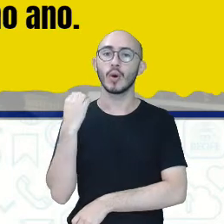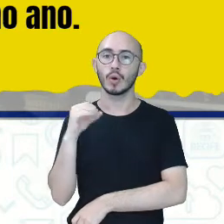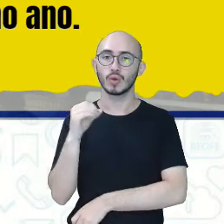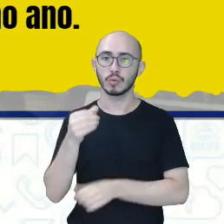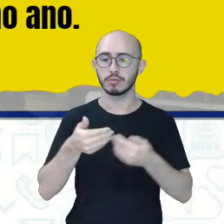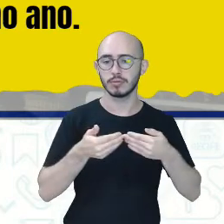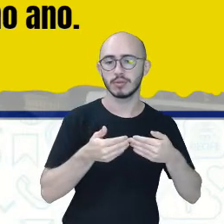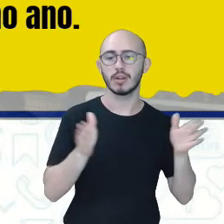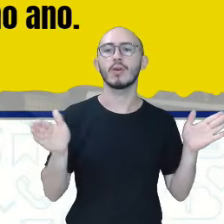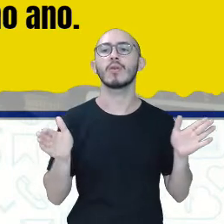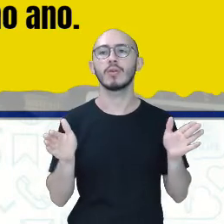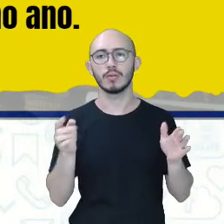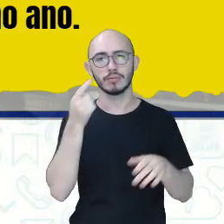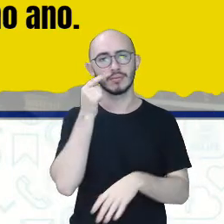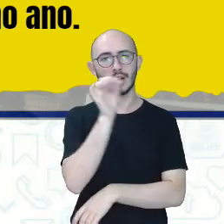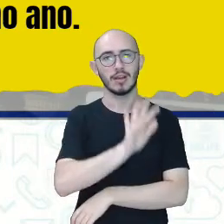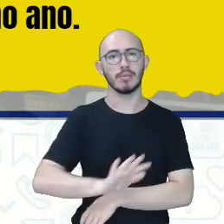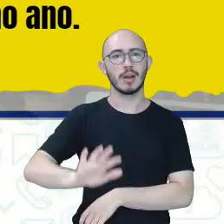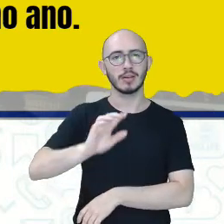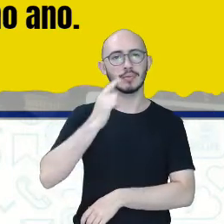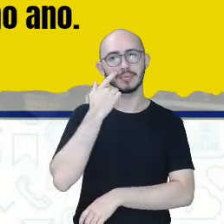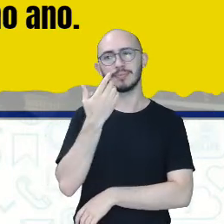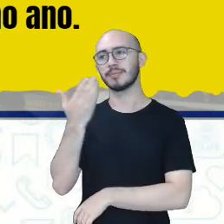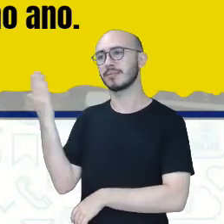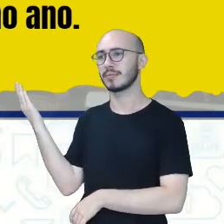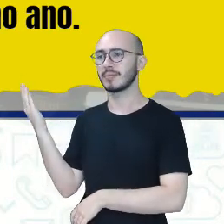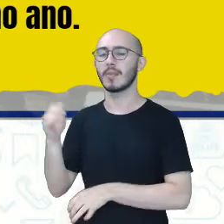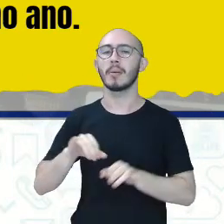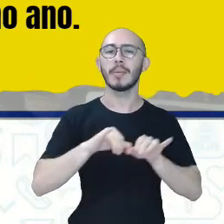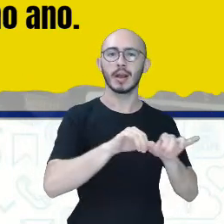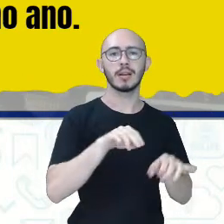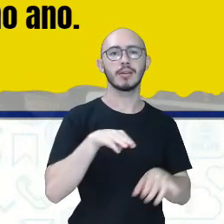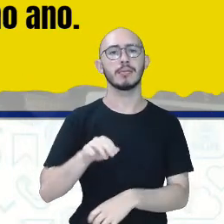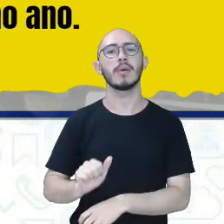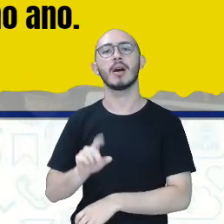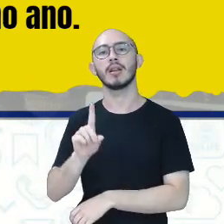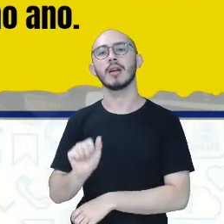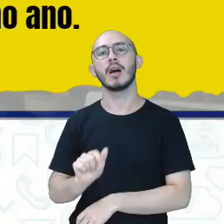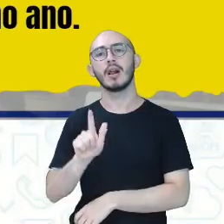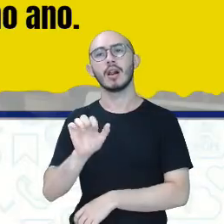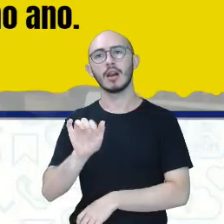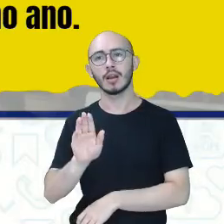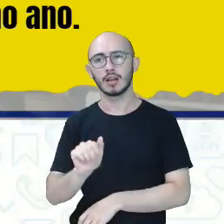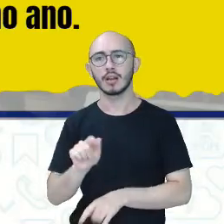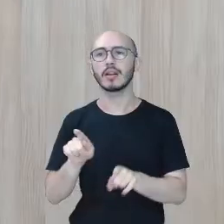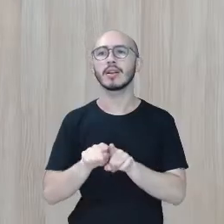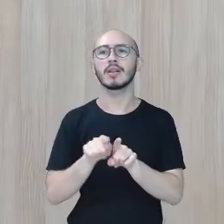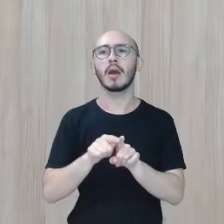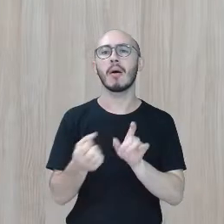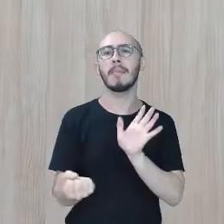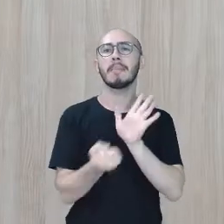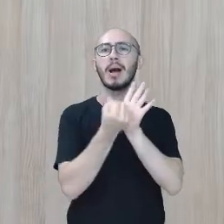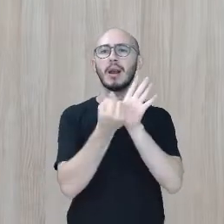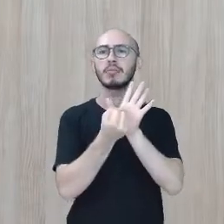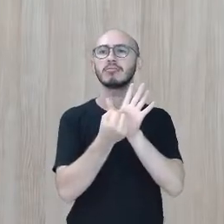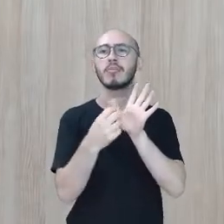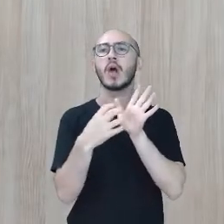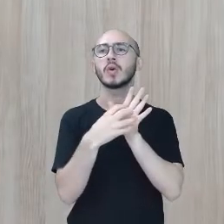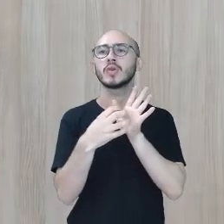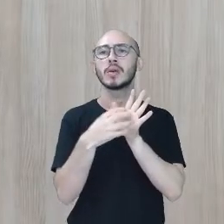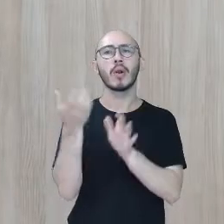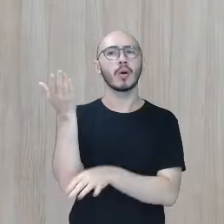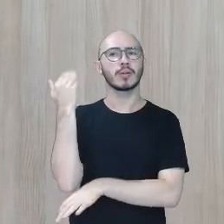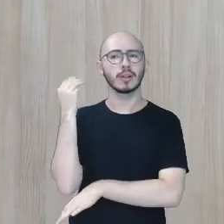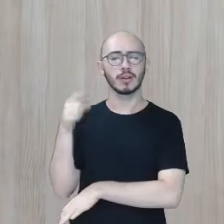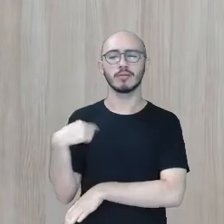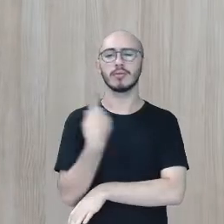tem uma imagem, ó, do mercado, né, da Madalena, inclusive com um brasão antigo aqui, ó, que a gente vai explicar, vai falar